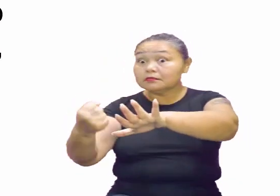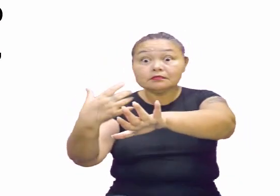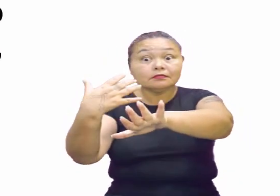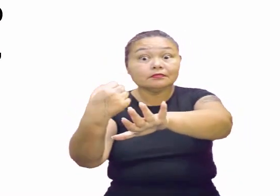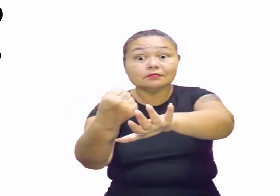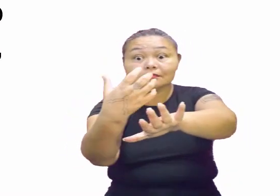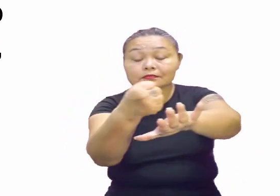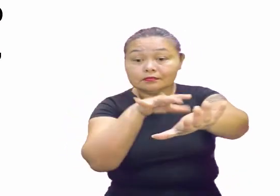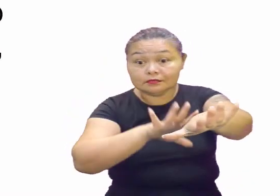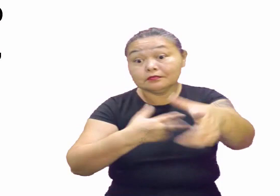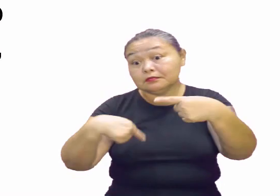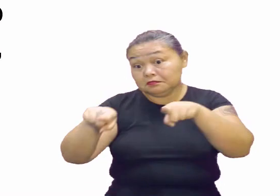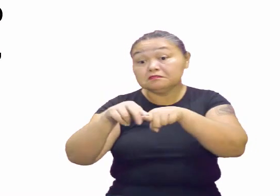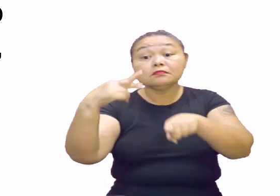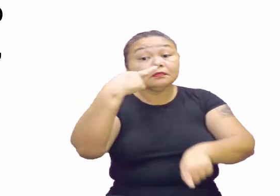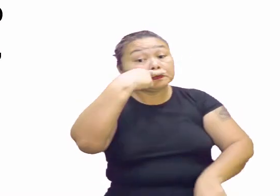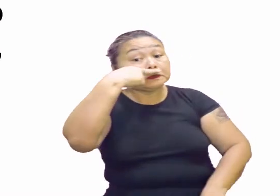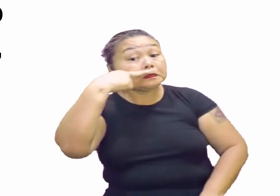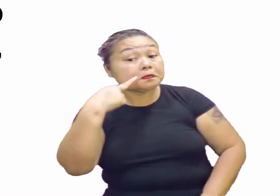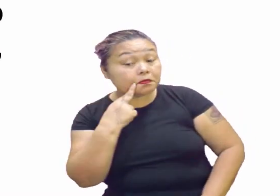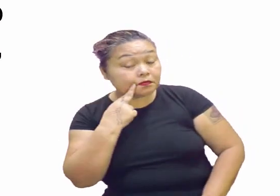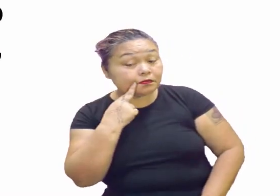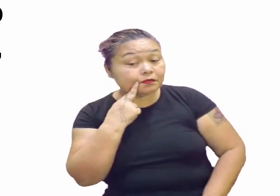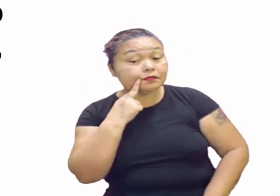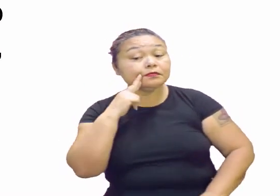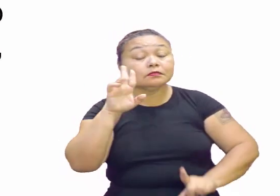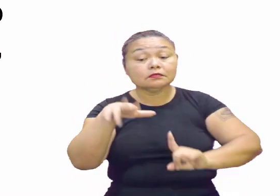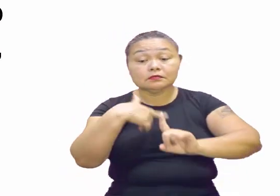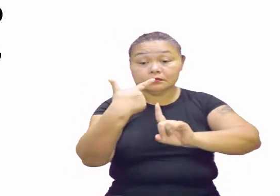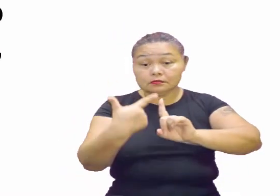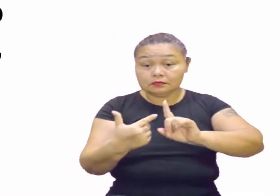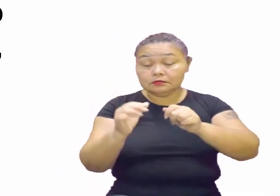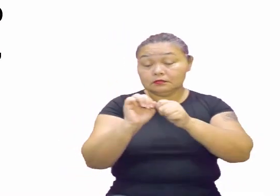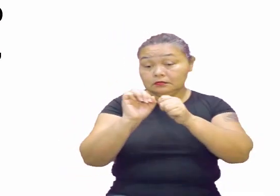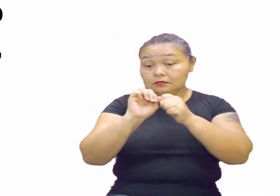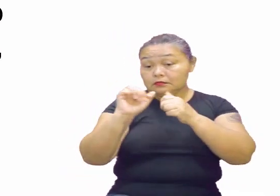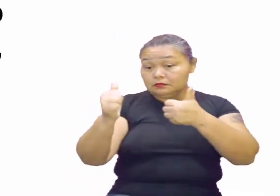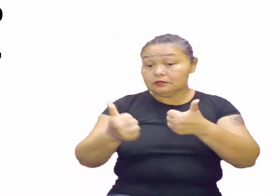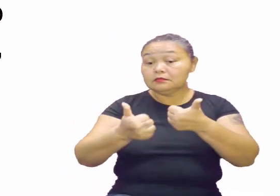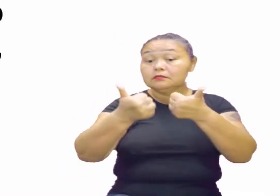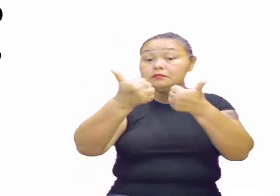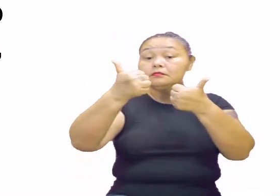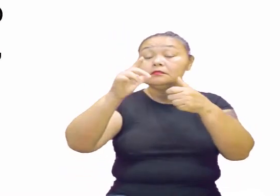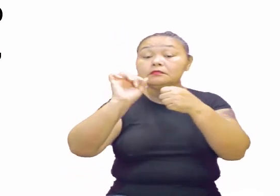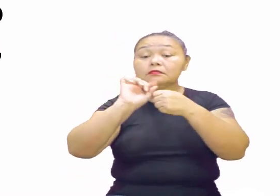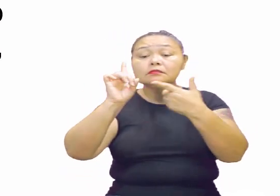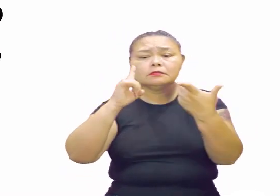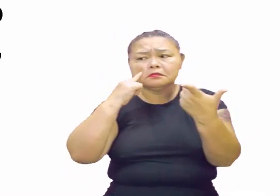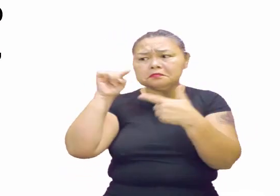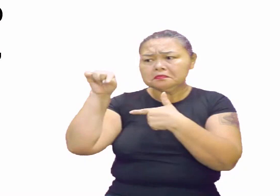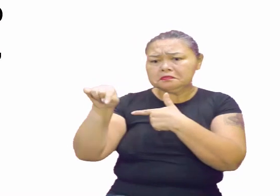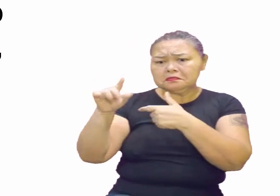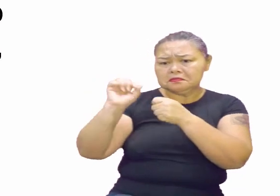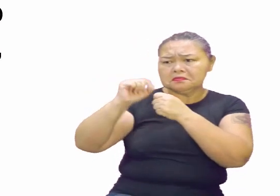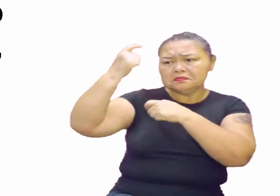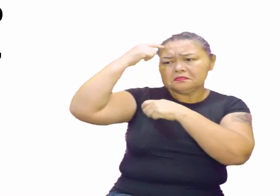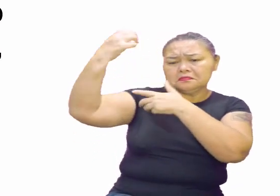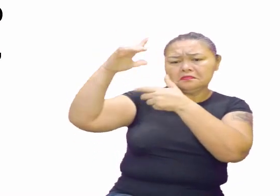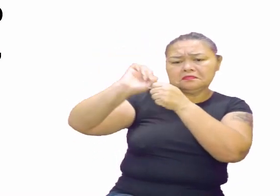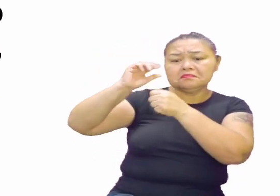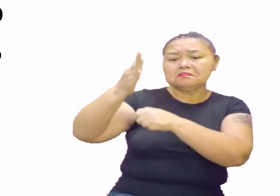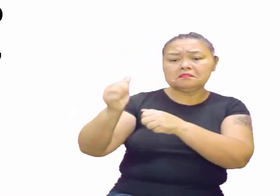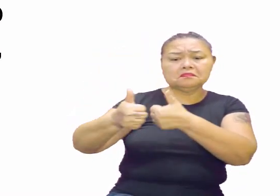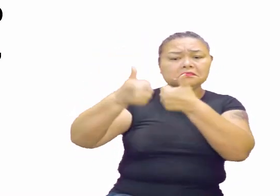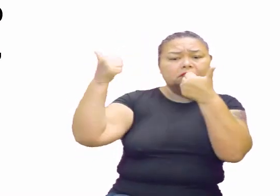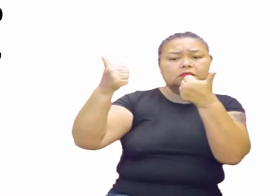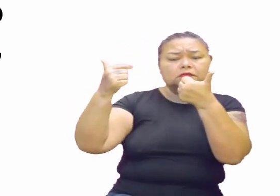isso, inclusive o Rondon, que vai ser um seguidor do positivismo, e os caras achavam assim, poxa, o positivismo é bem melhor do